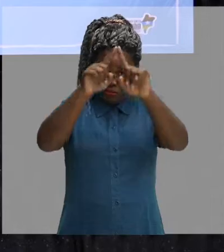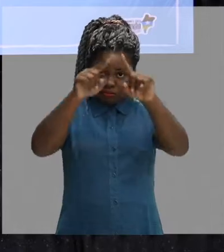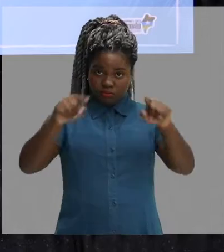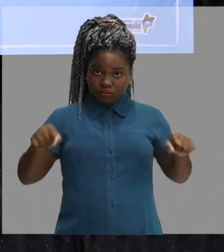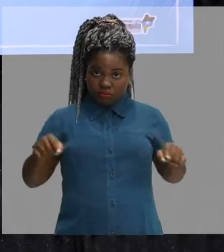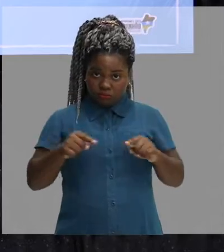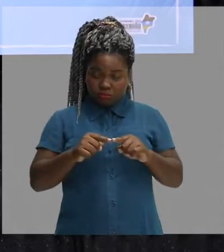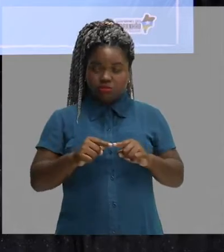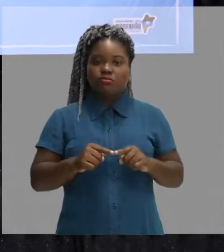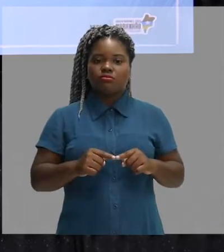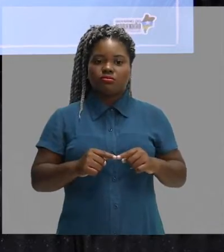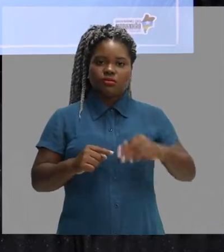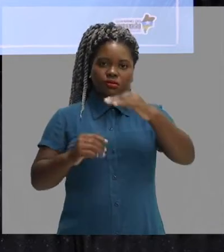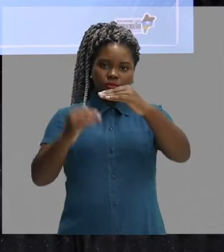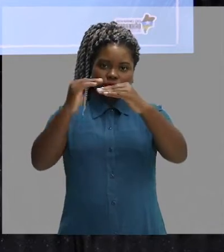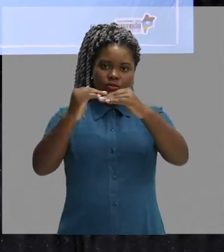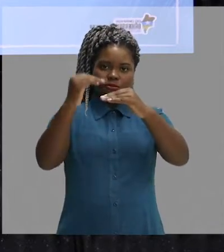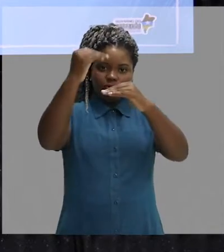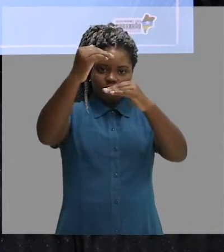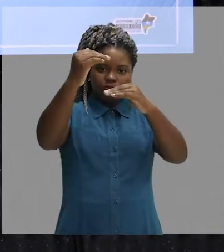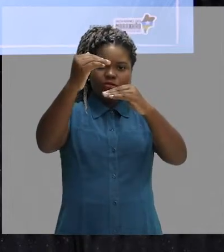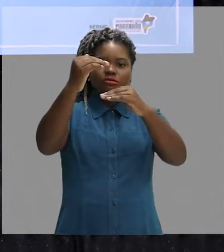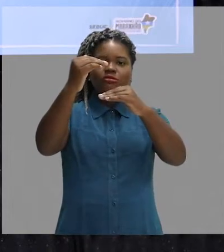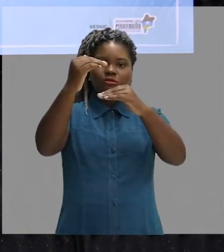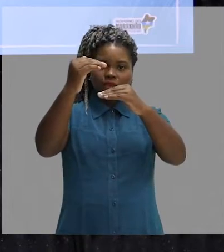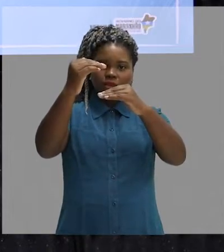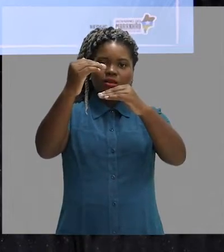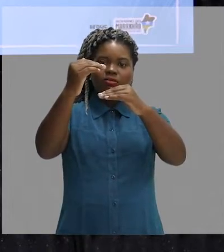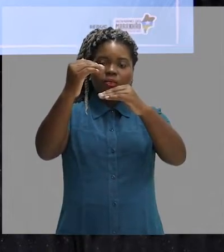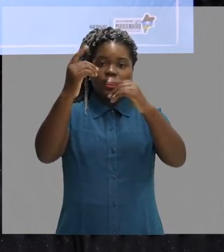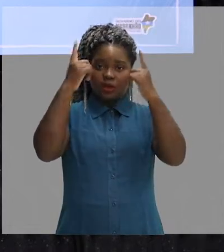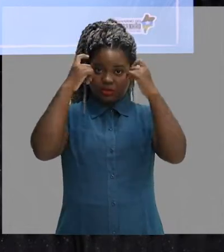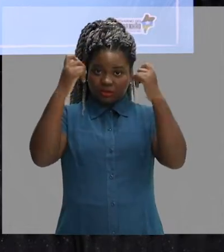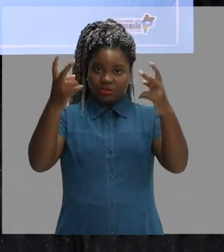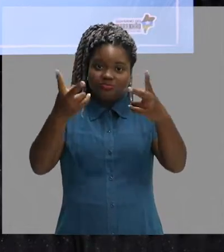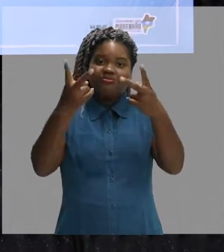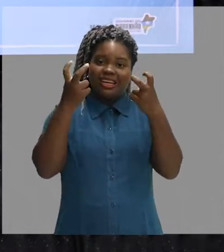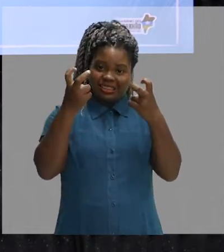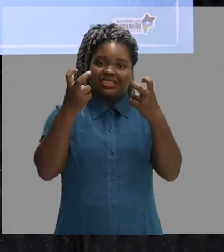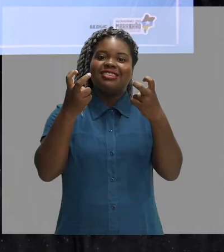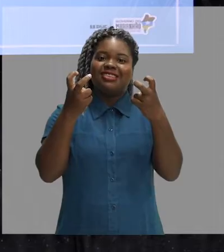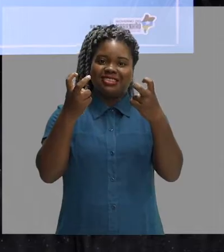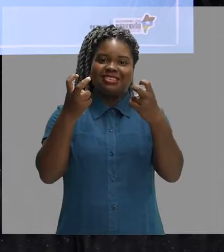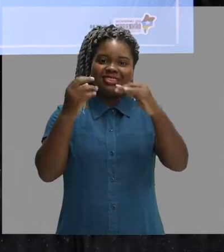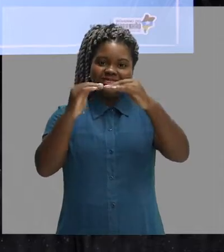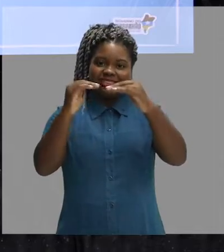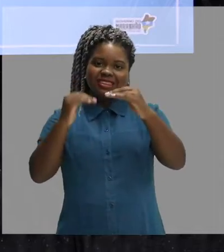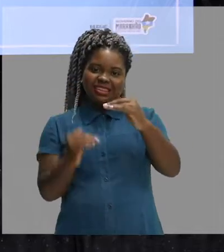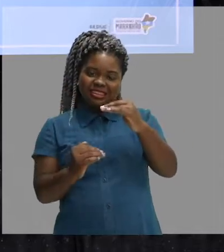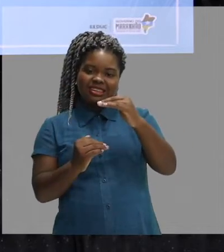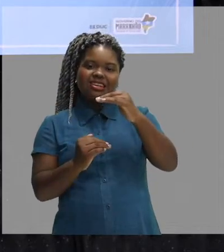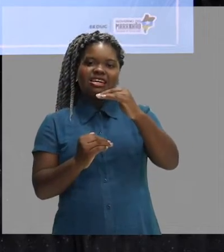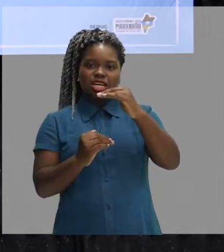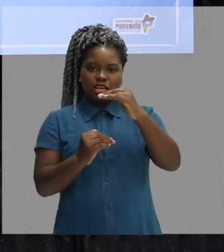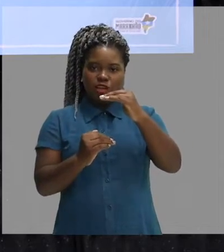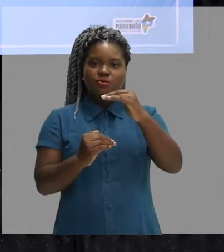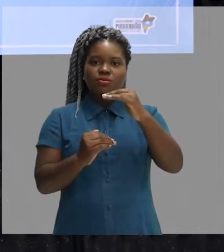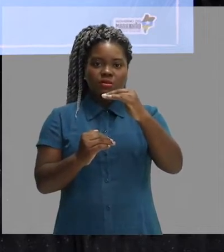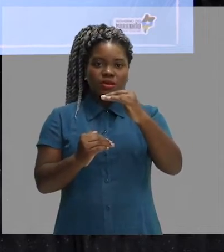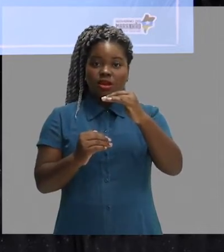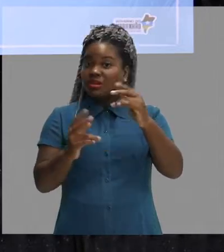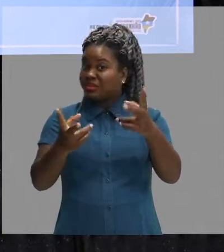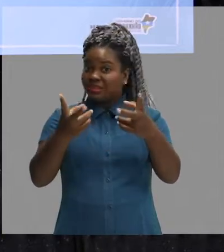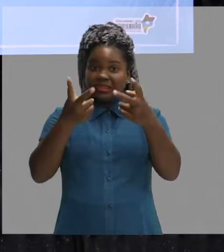violência. Do meio para cima são as violências visíveis. Do meio para baixo, as